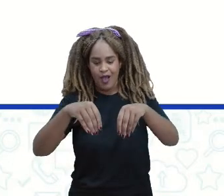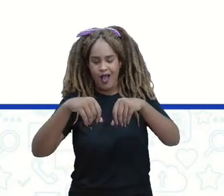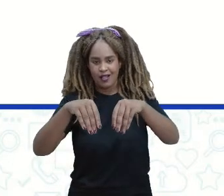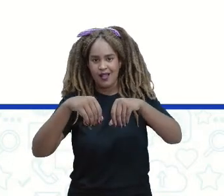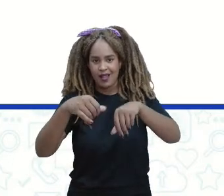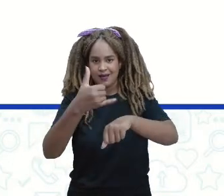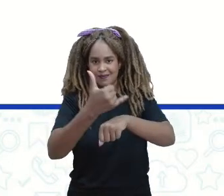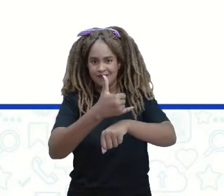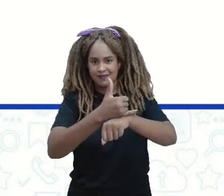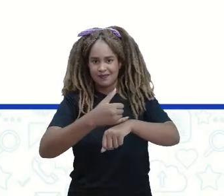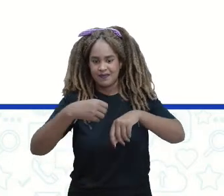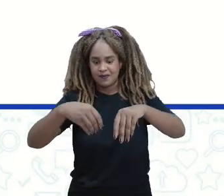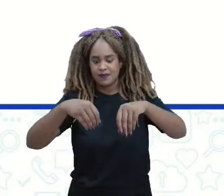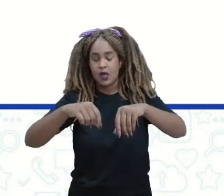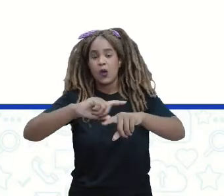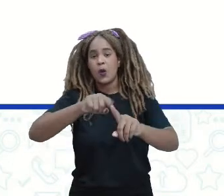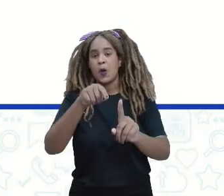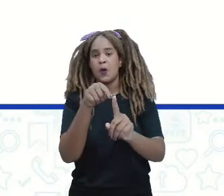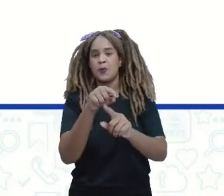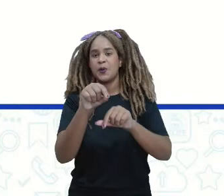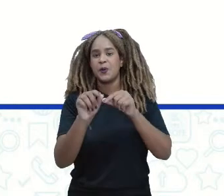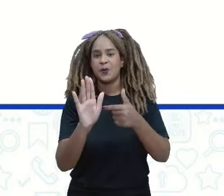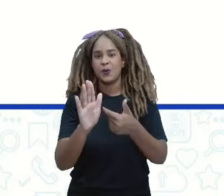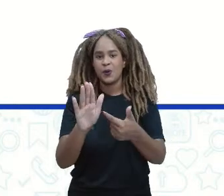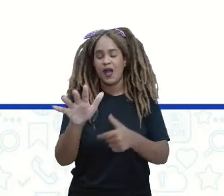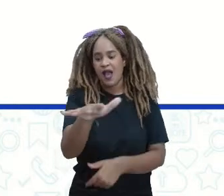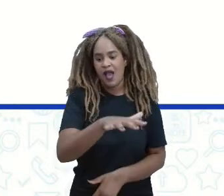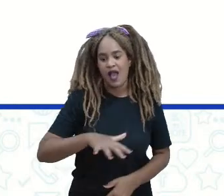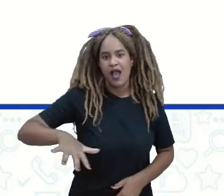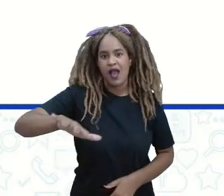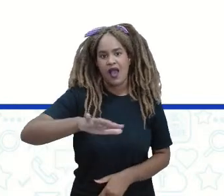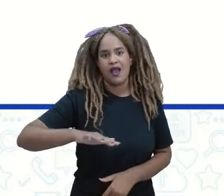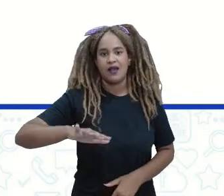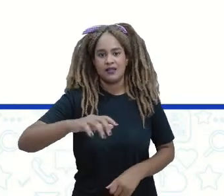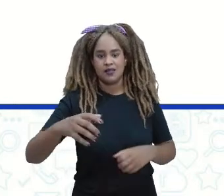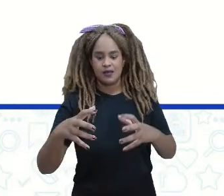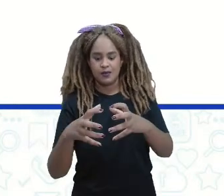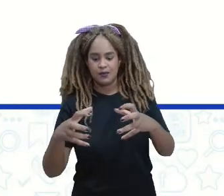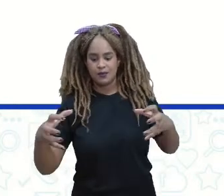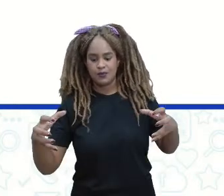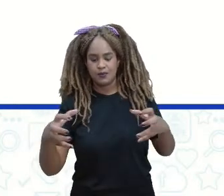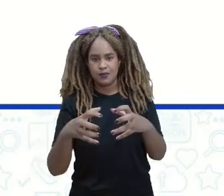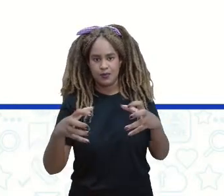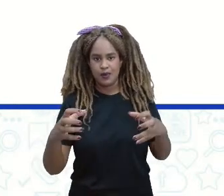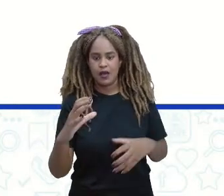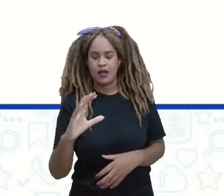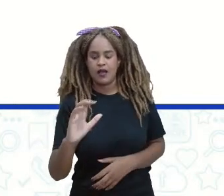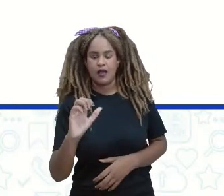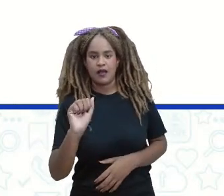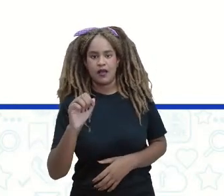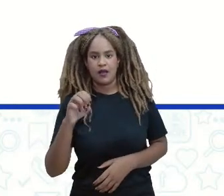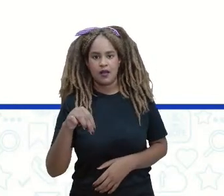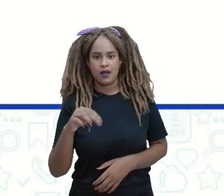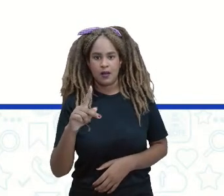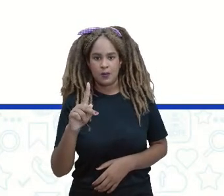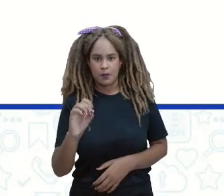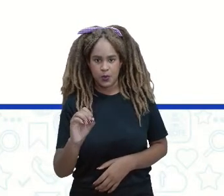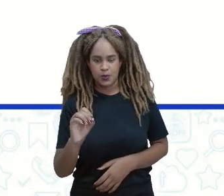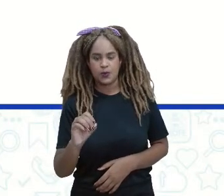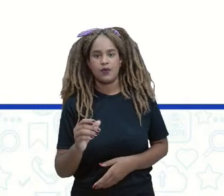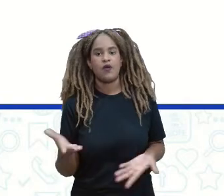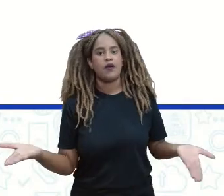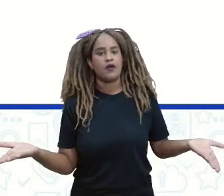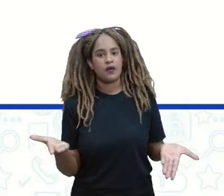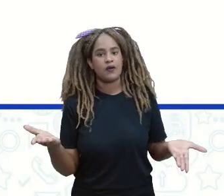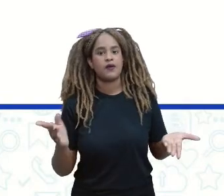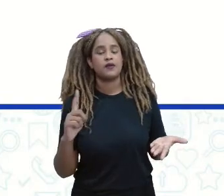mostrar para vocês o que é o campo magnético, como ele pode ser representado aí pra gente. A gente vai